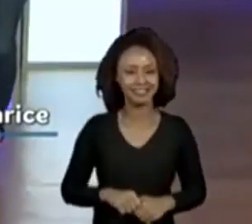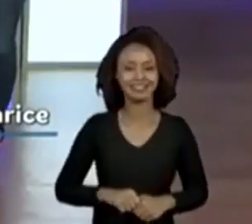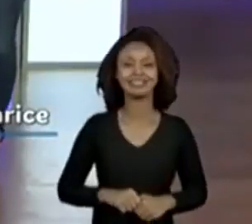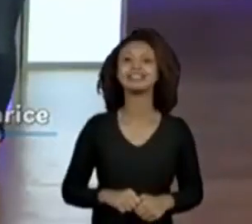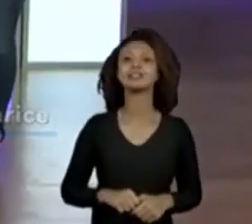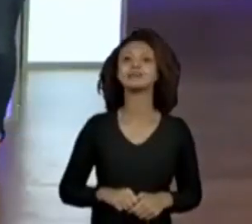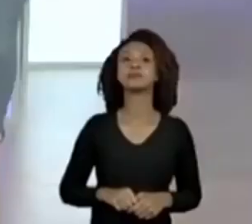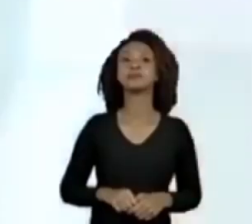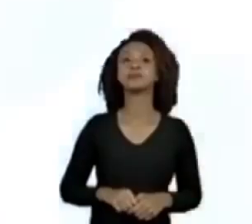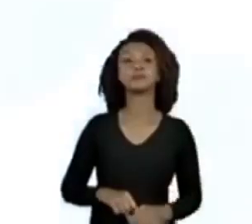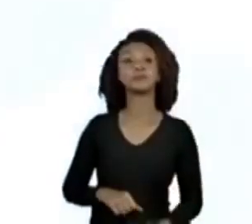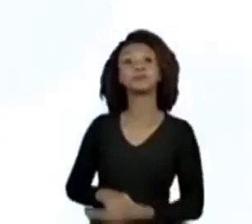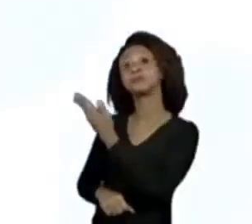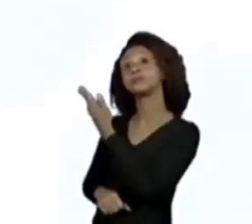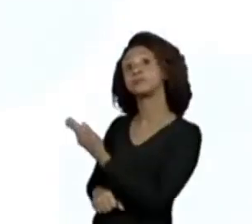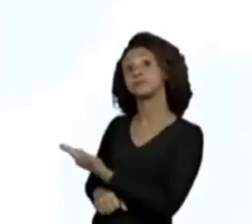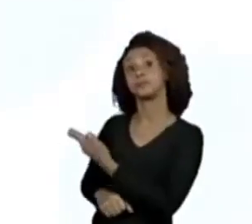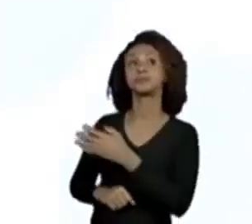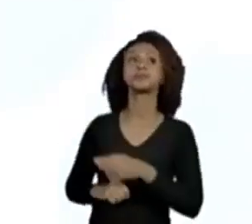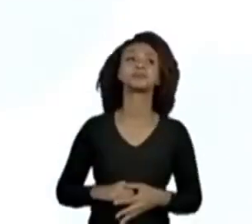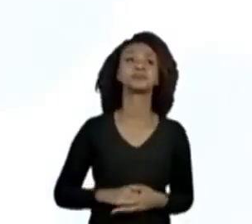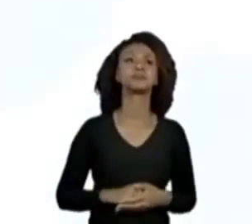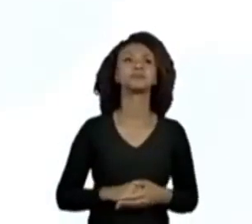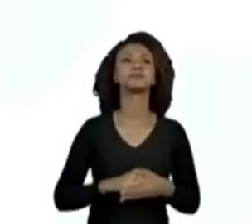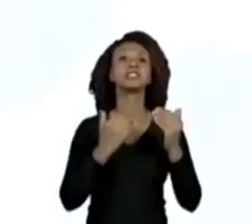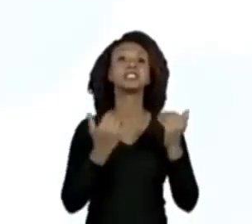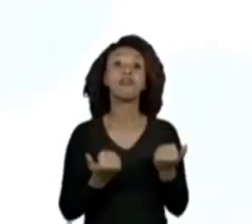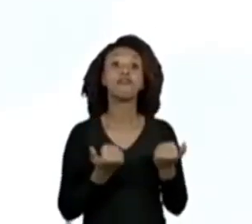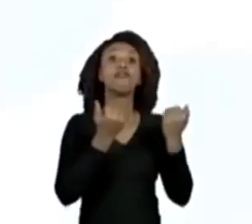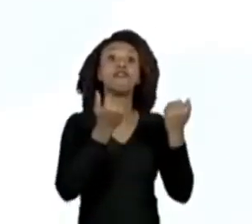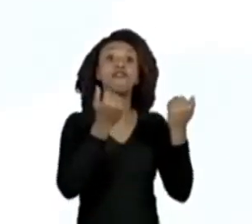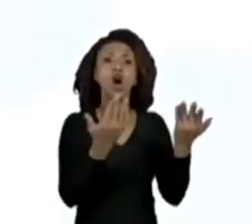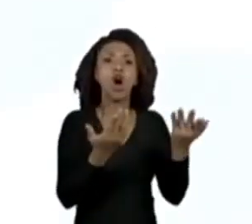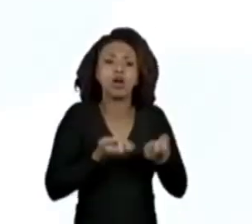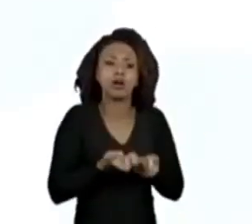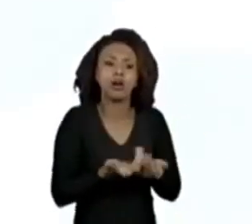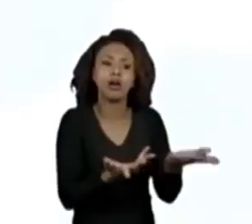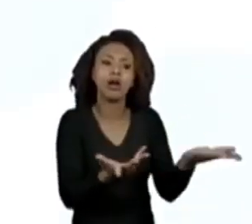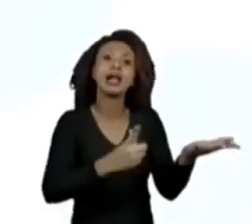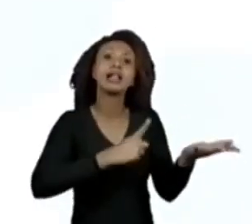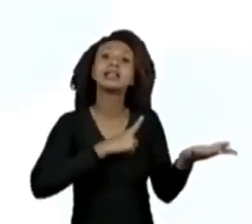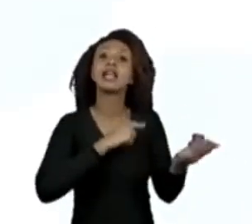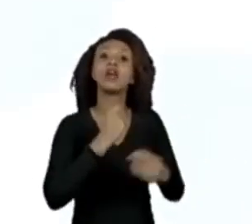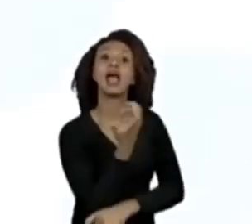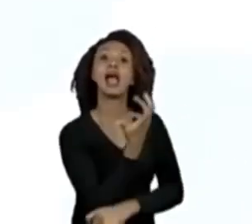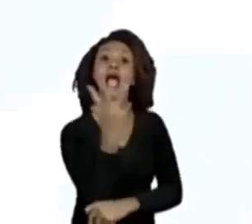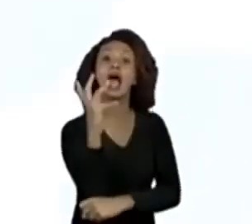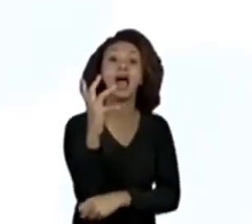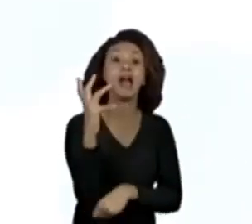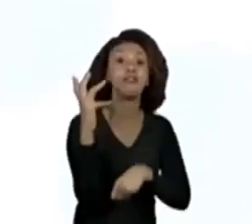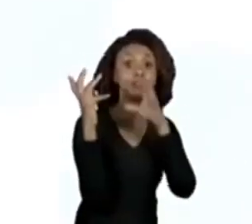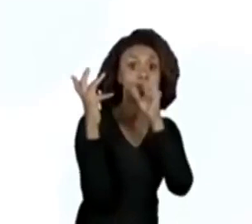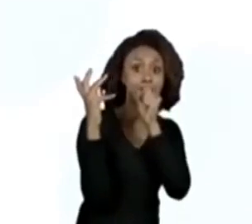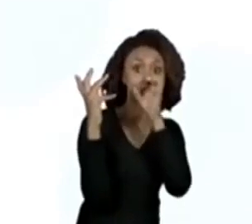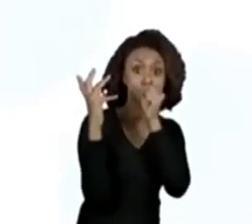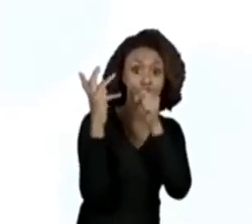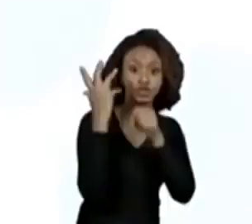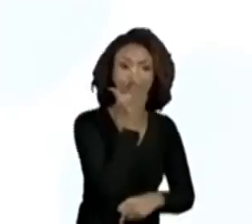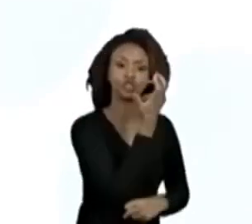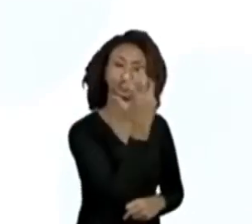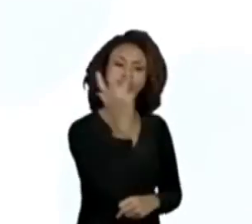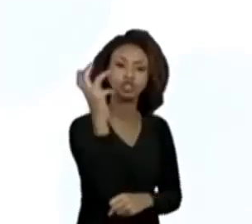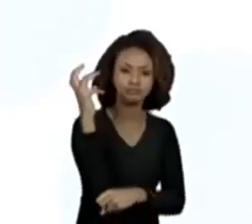lá. No quintal há uma laranjeira, lá no quintal do senhor José. Lembra?